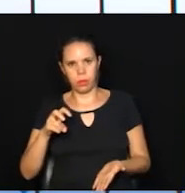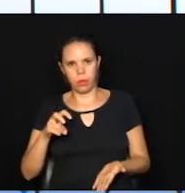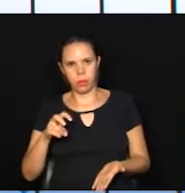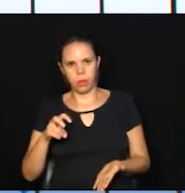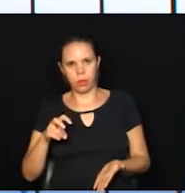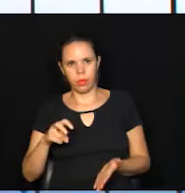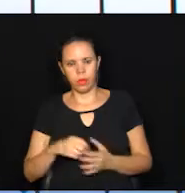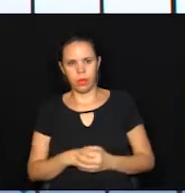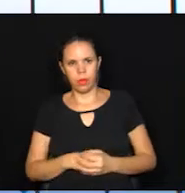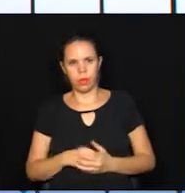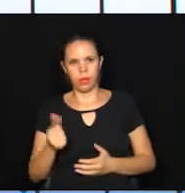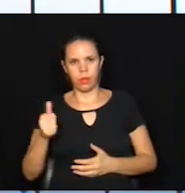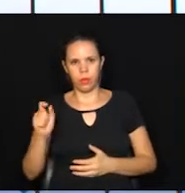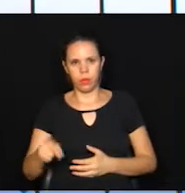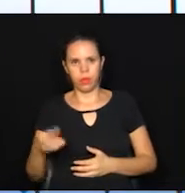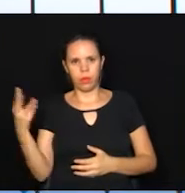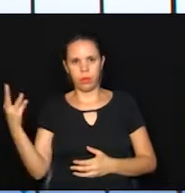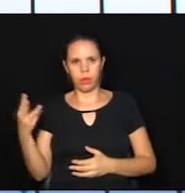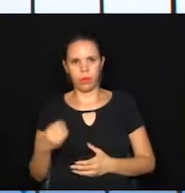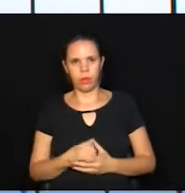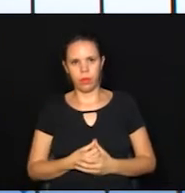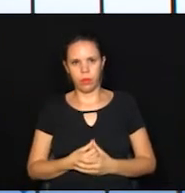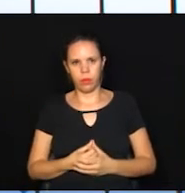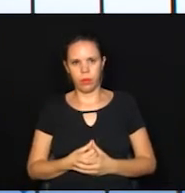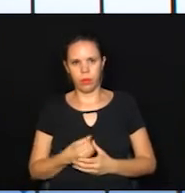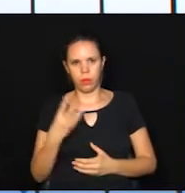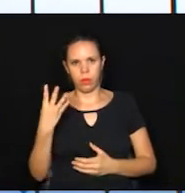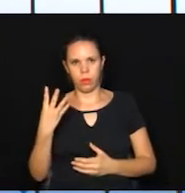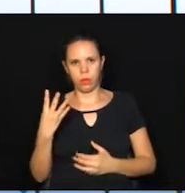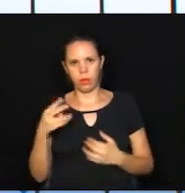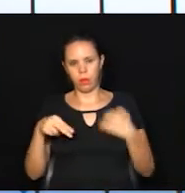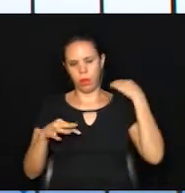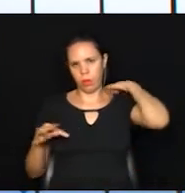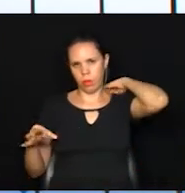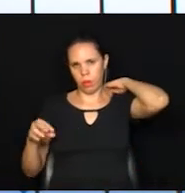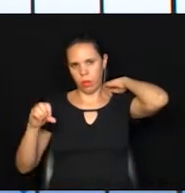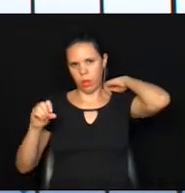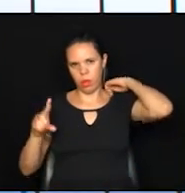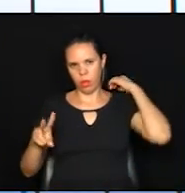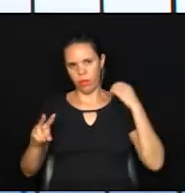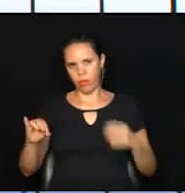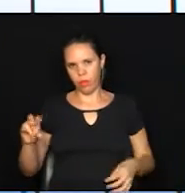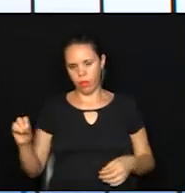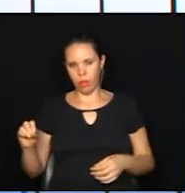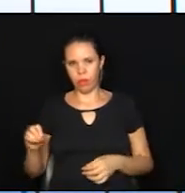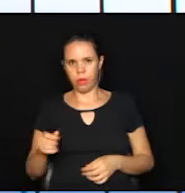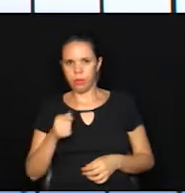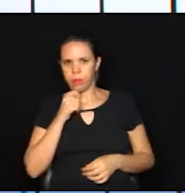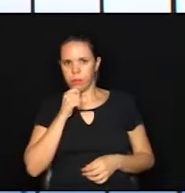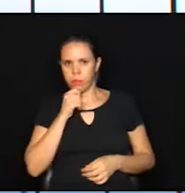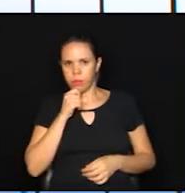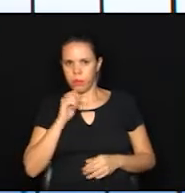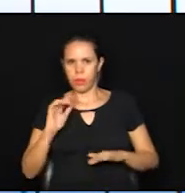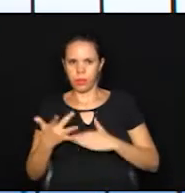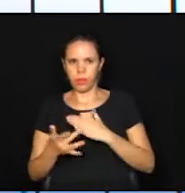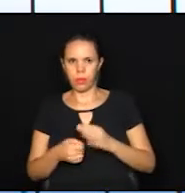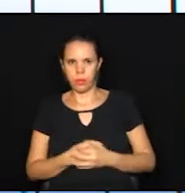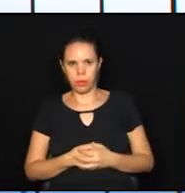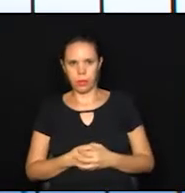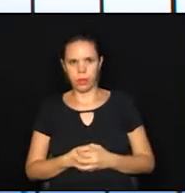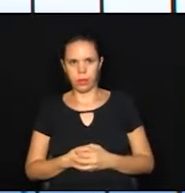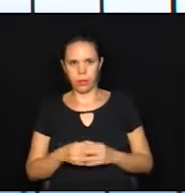nos canais 11.3, no canal 4 da NET, 9 da Viu Fibra e ainda nas redes sociais,